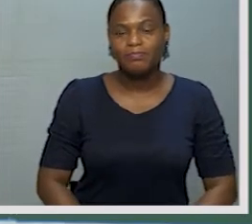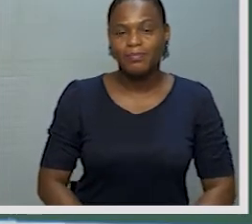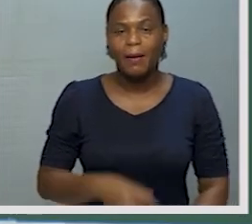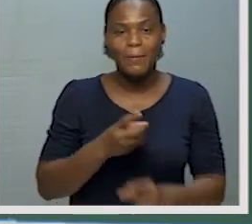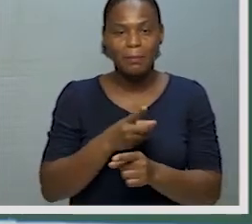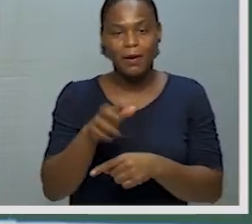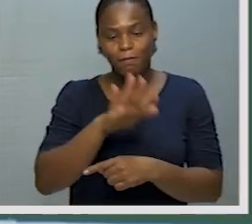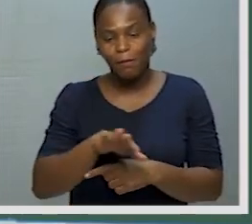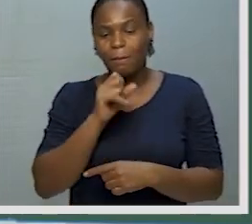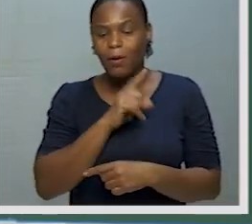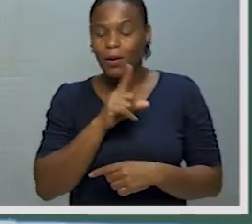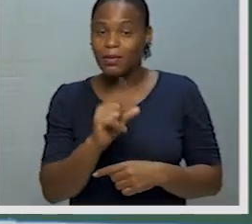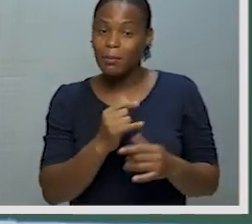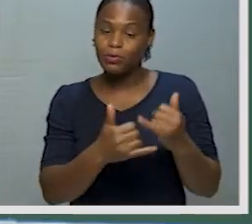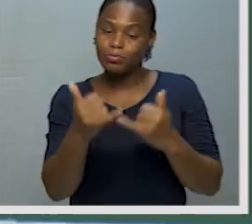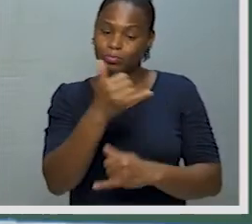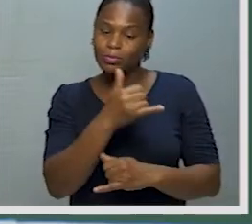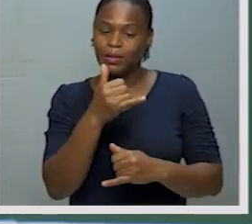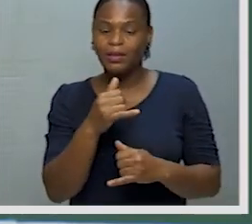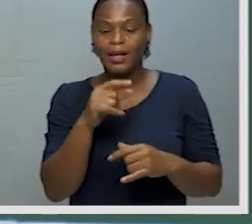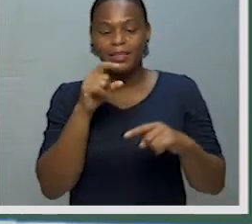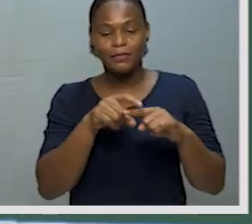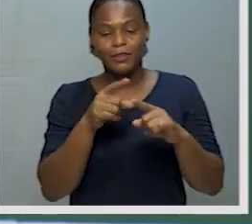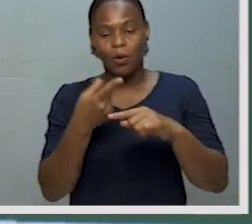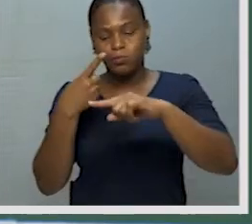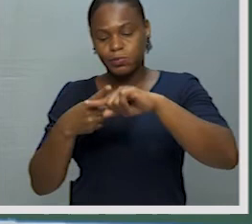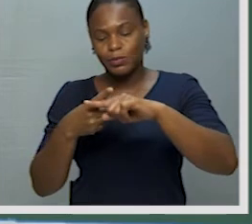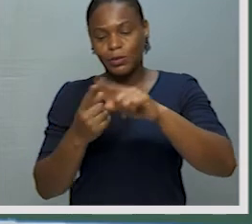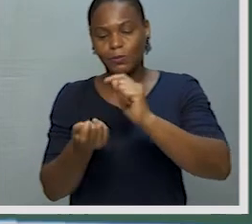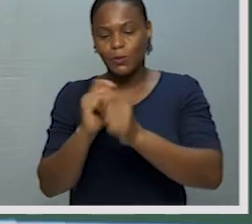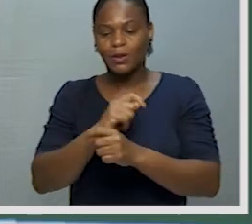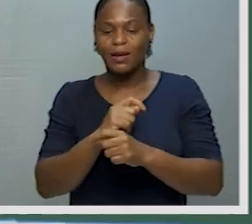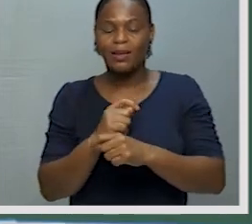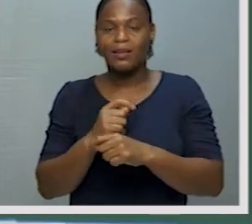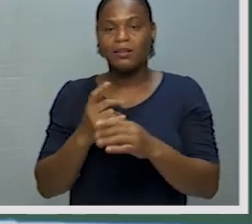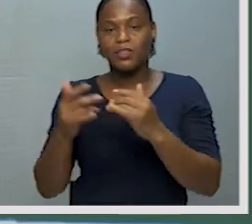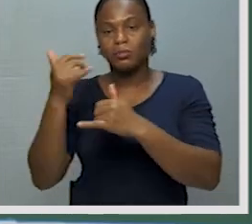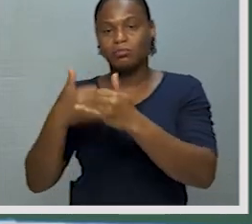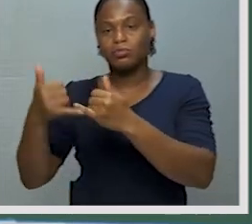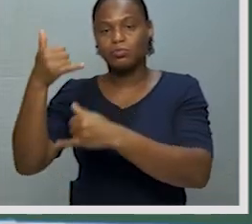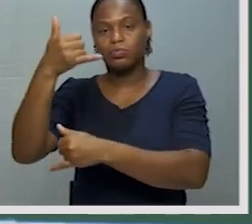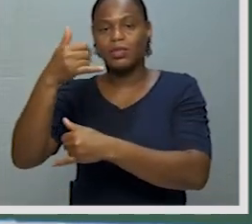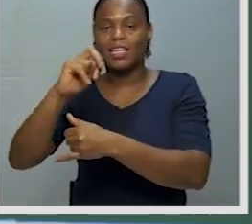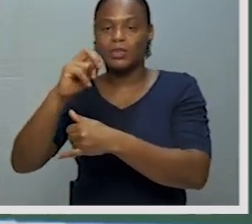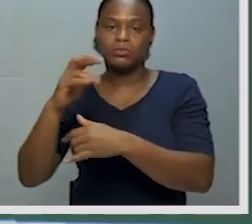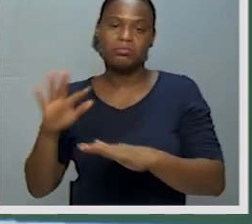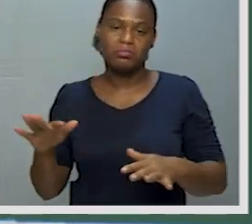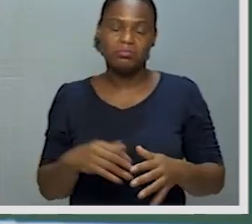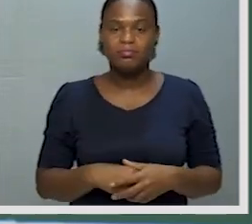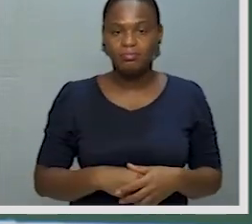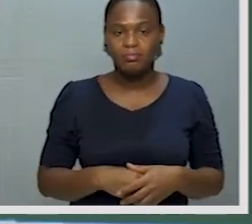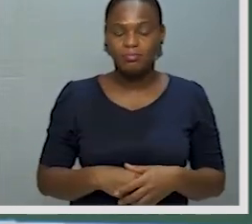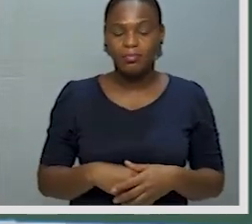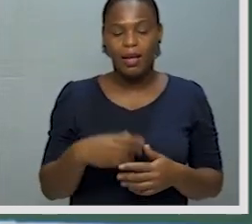É a mesma maneira, podiam também inverter o sinal de divisão para multiplicação e multiplicar pelo inverso de 1/3, que é